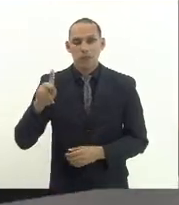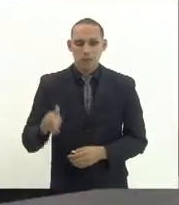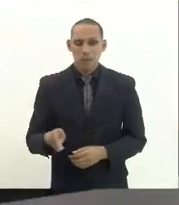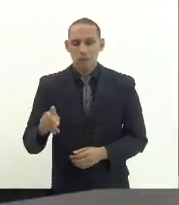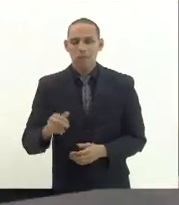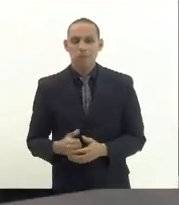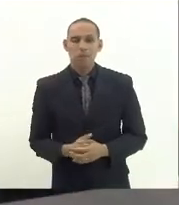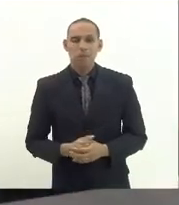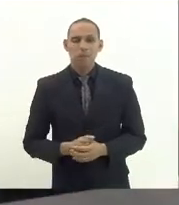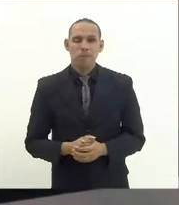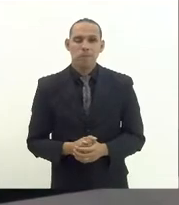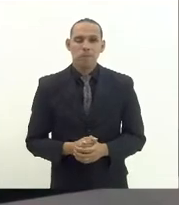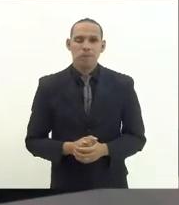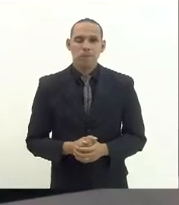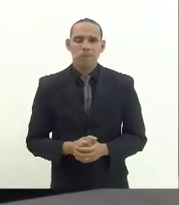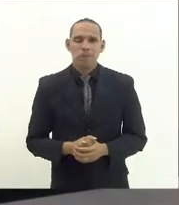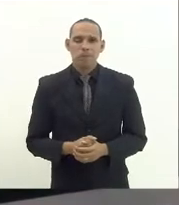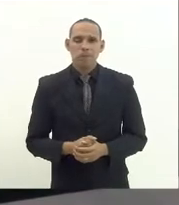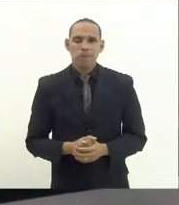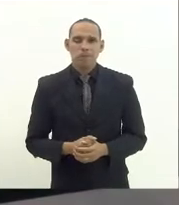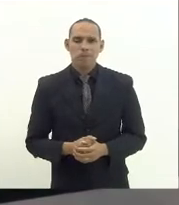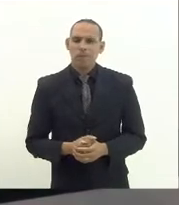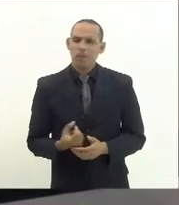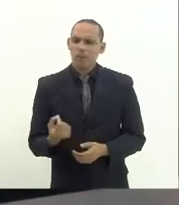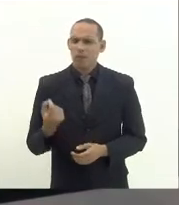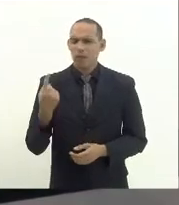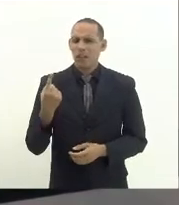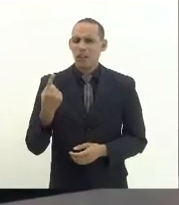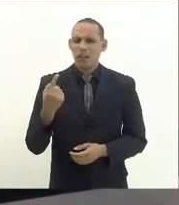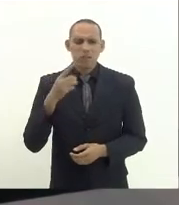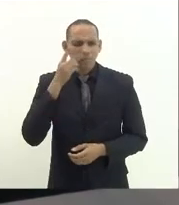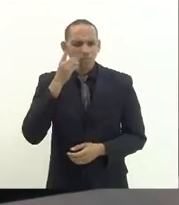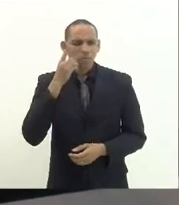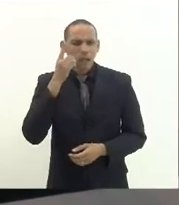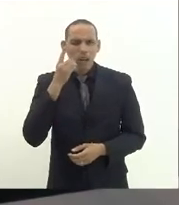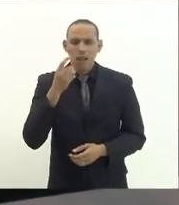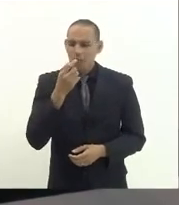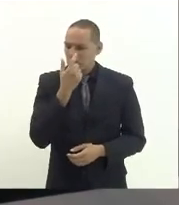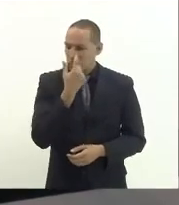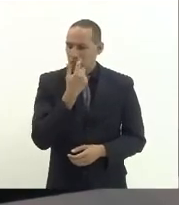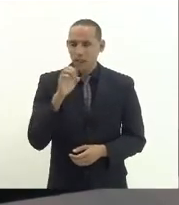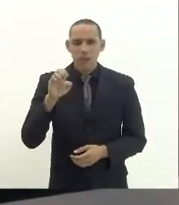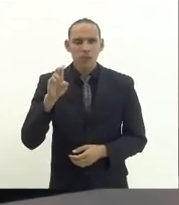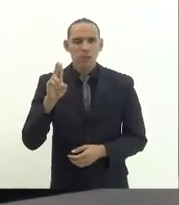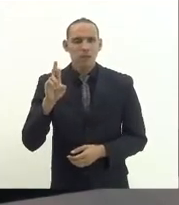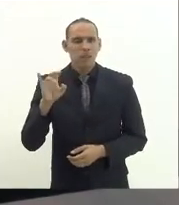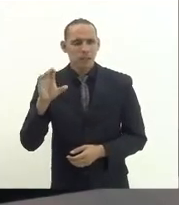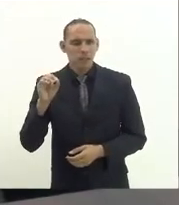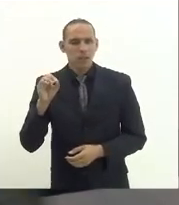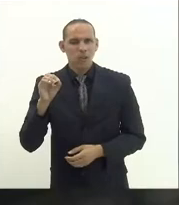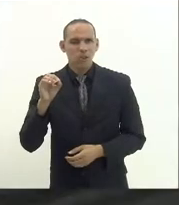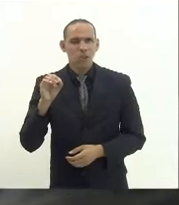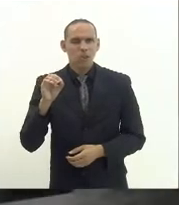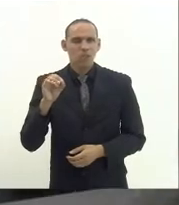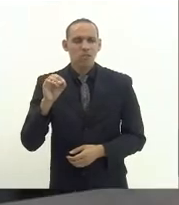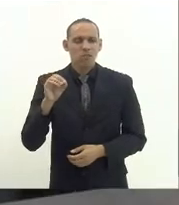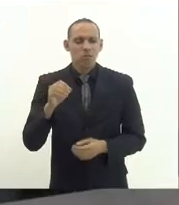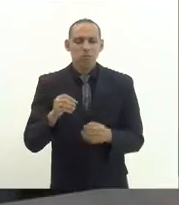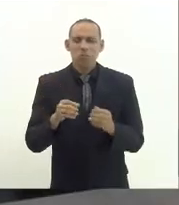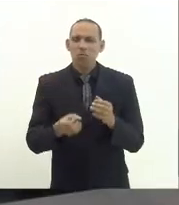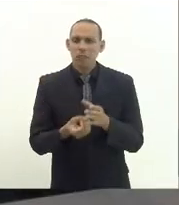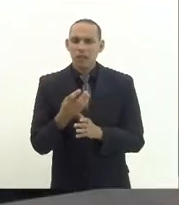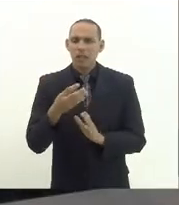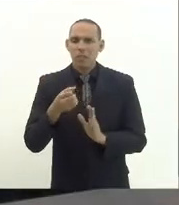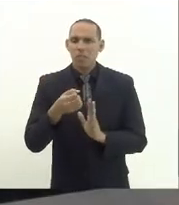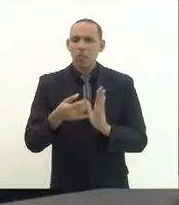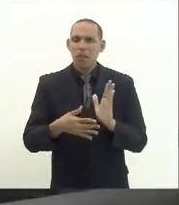presidente e estranhado a ausência do deputado Eurico Júnior da autoria da matéria mas